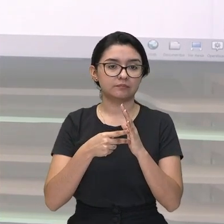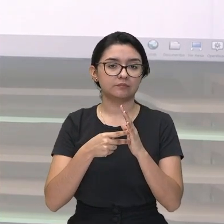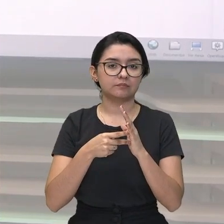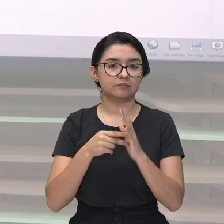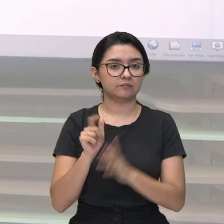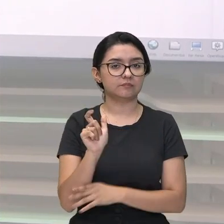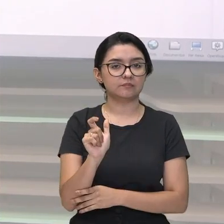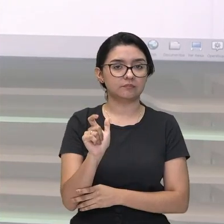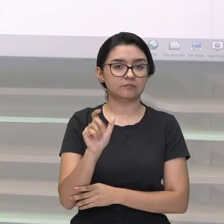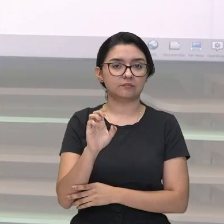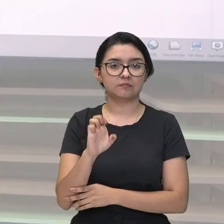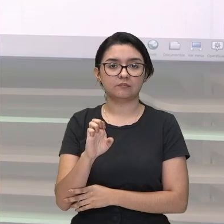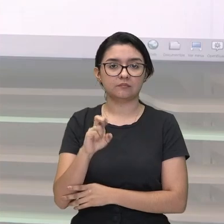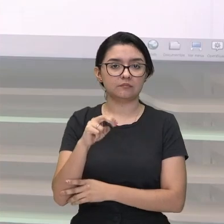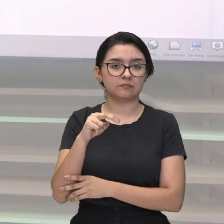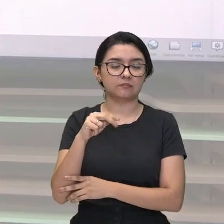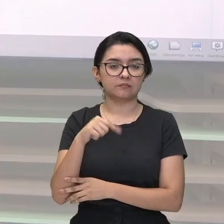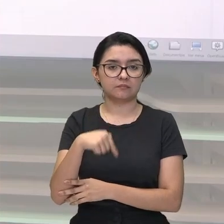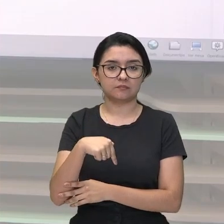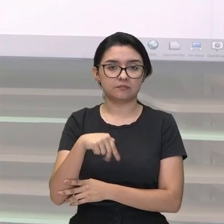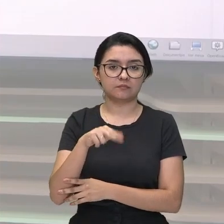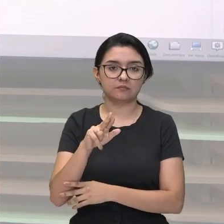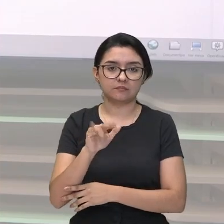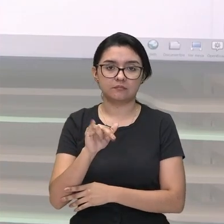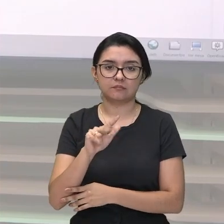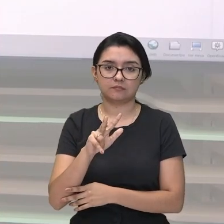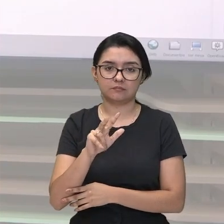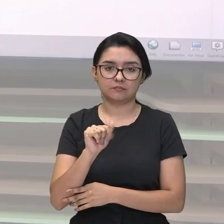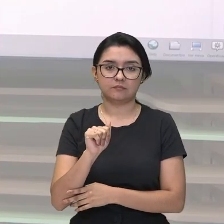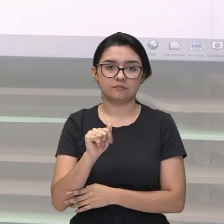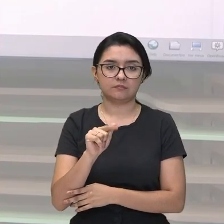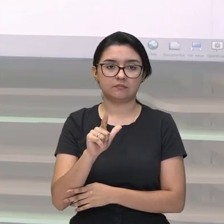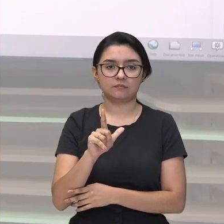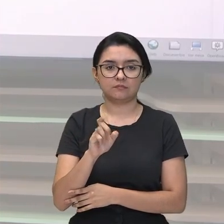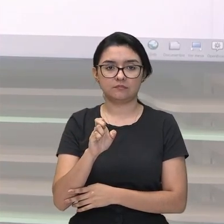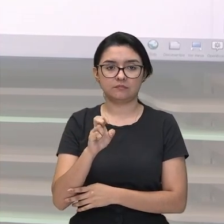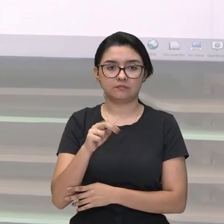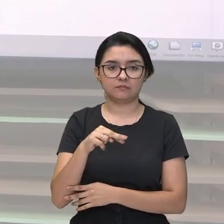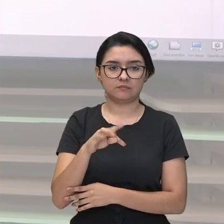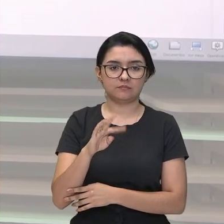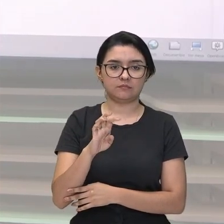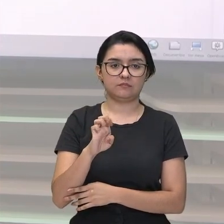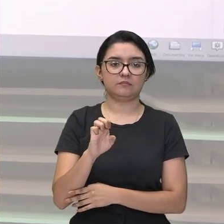equivalentes? Então, frações, né? Parte de um todo, né?